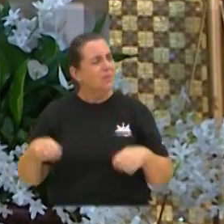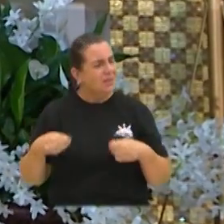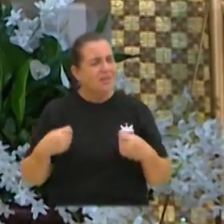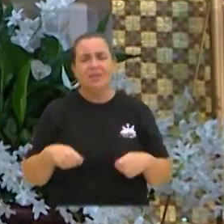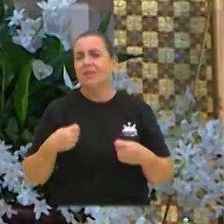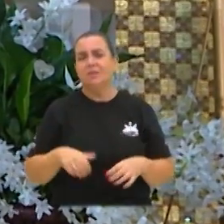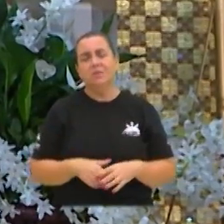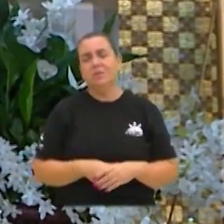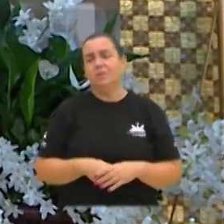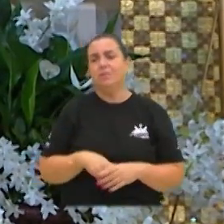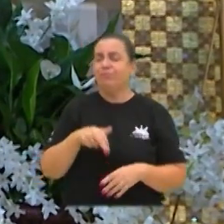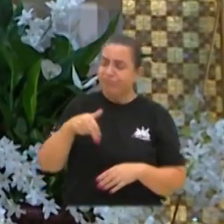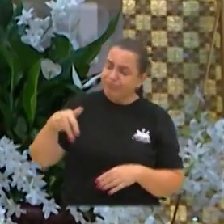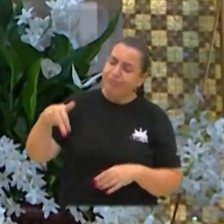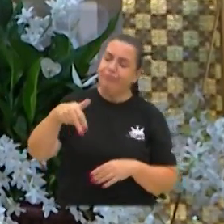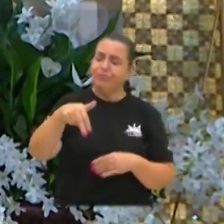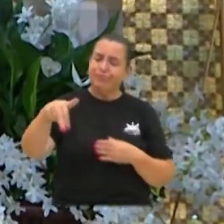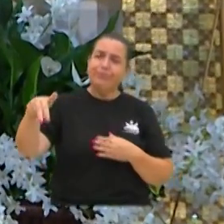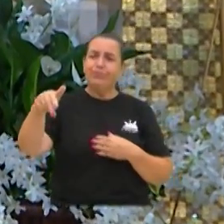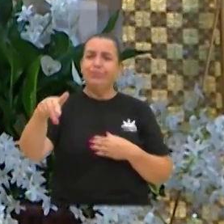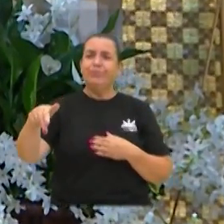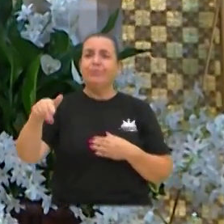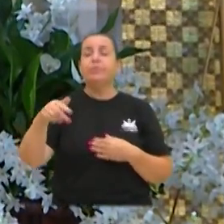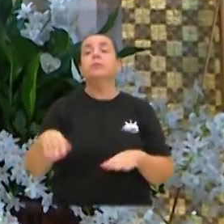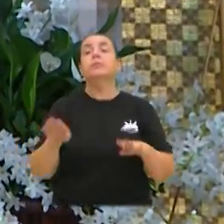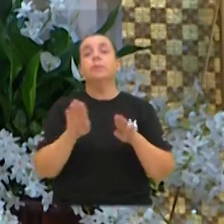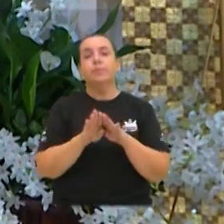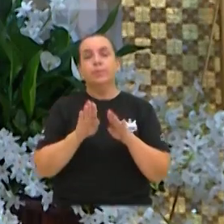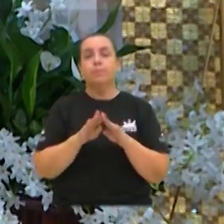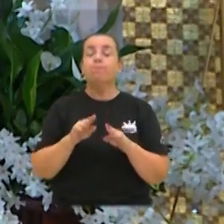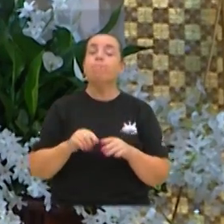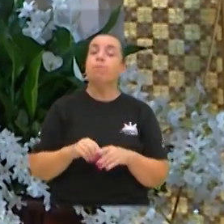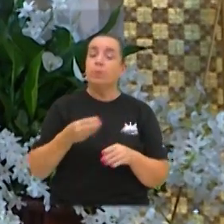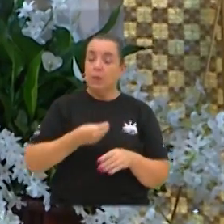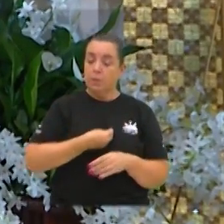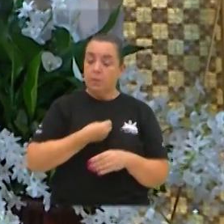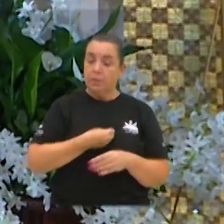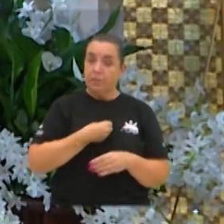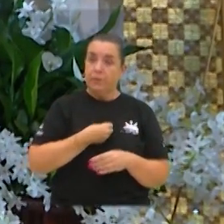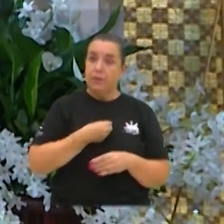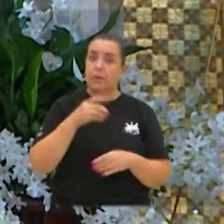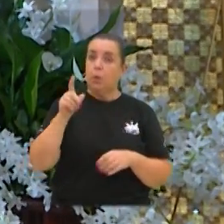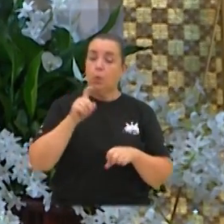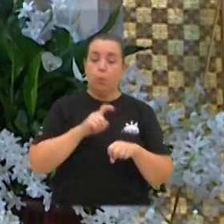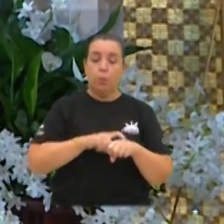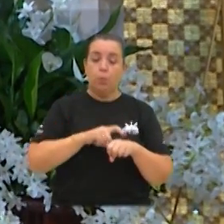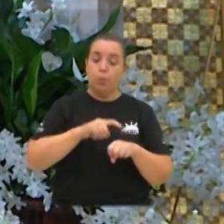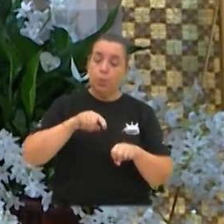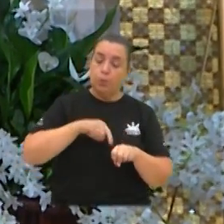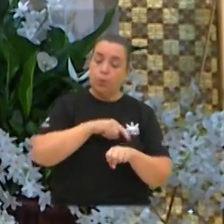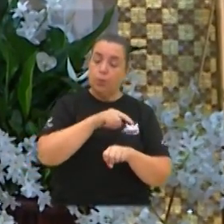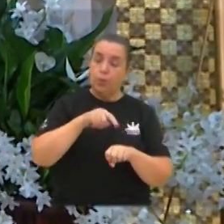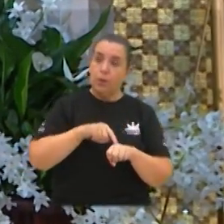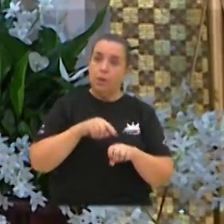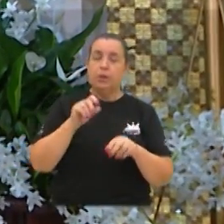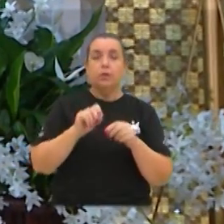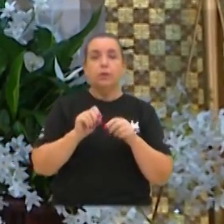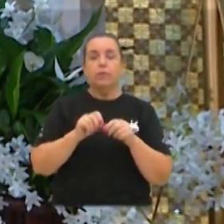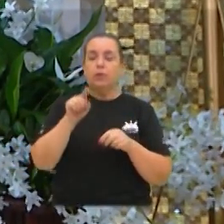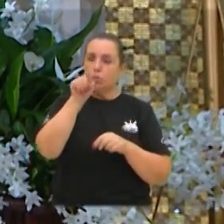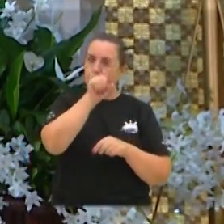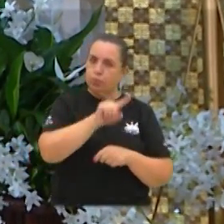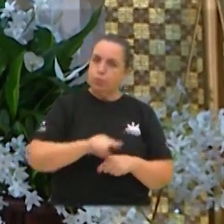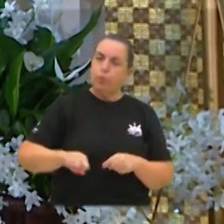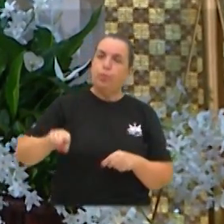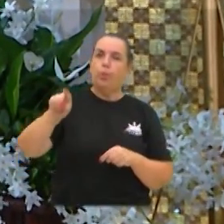percorrer mais um ciclo existencial que Deus nos dá. A nossa vida é feita de